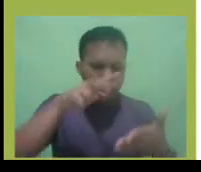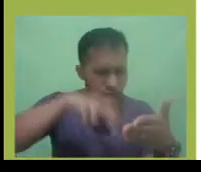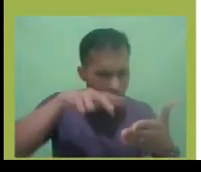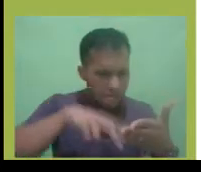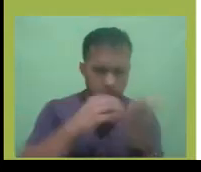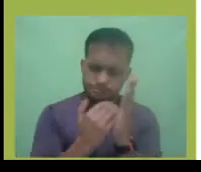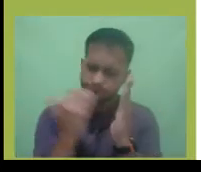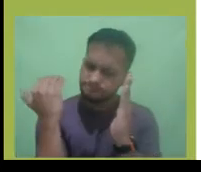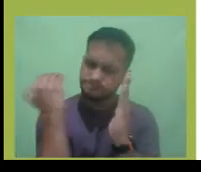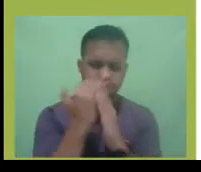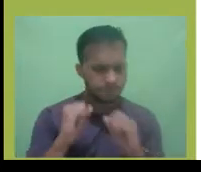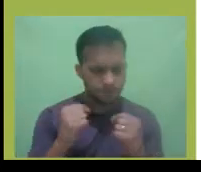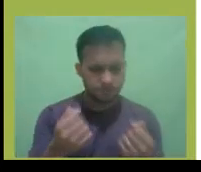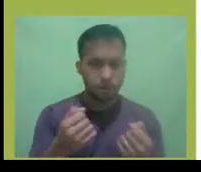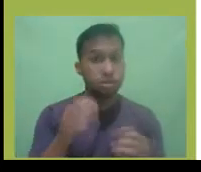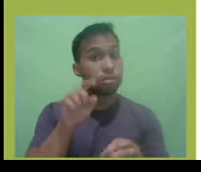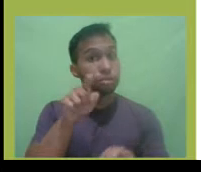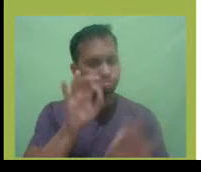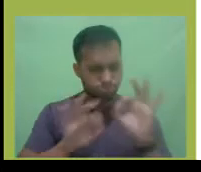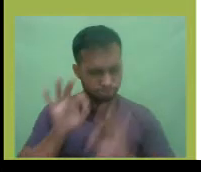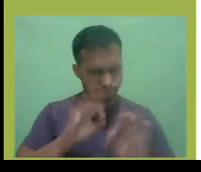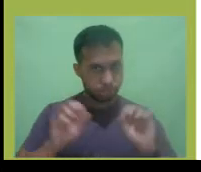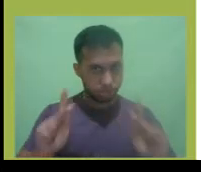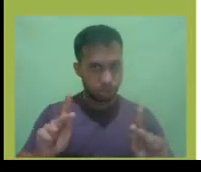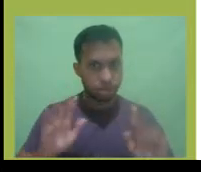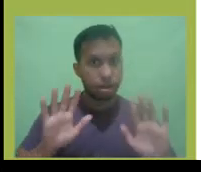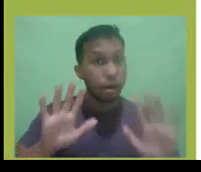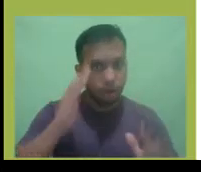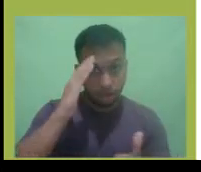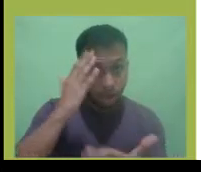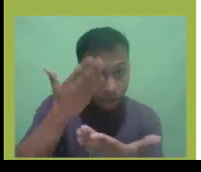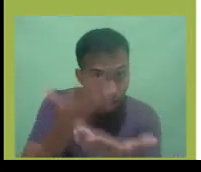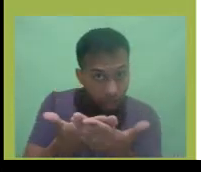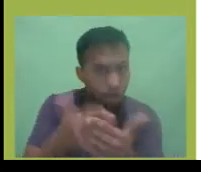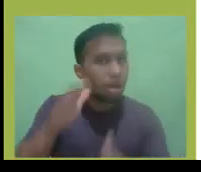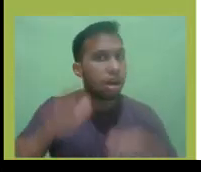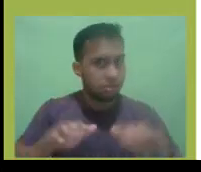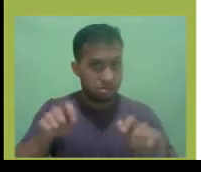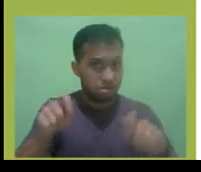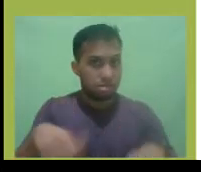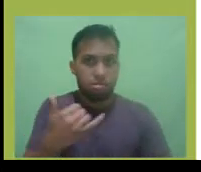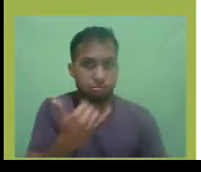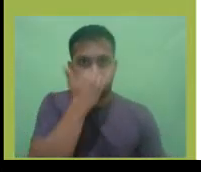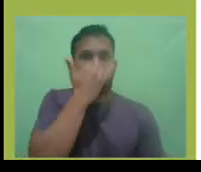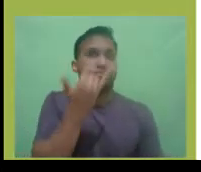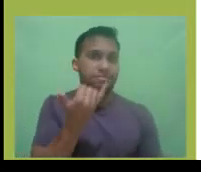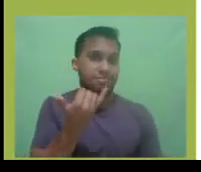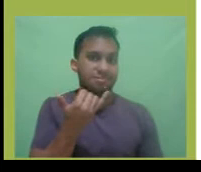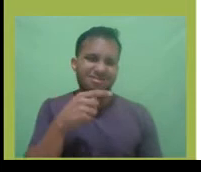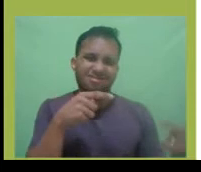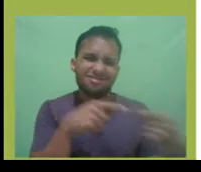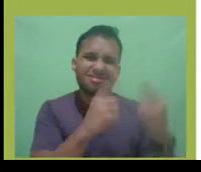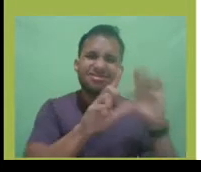e se prepare para a sua apresentação. E prepare-se com antecedência. Acredite, a lei de